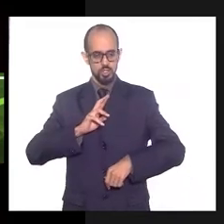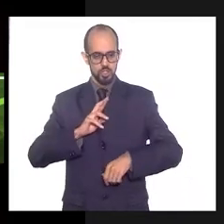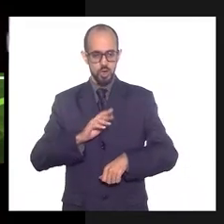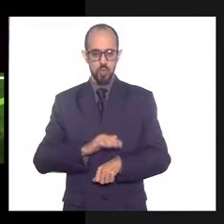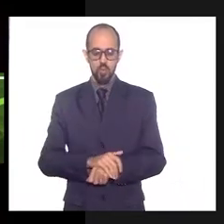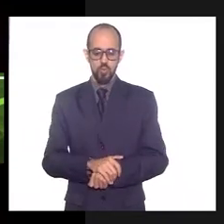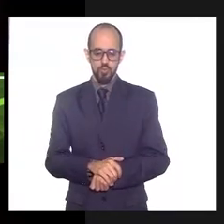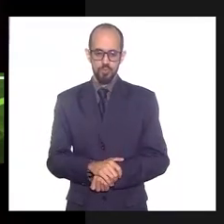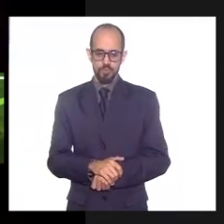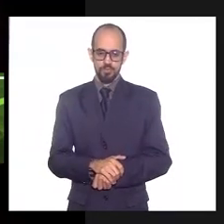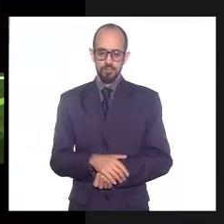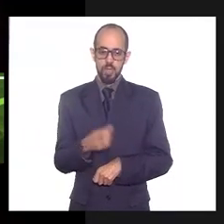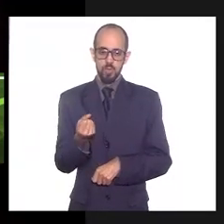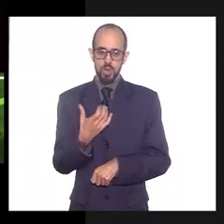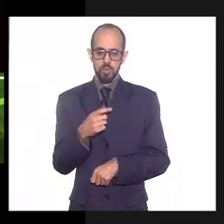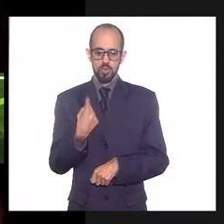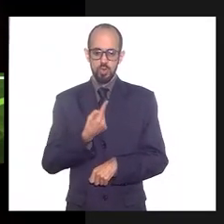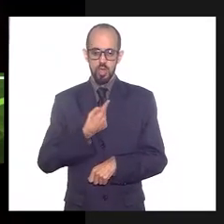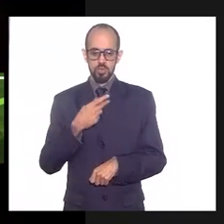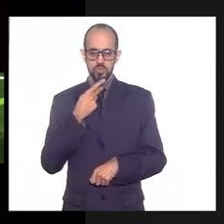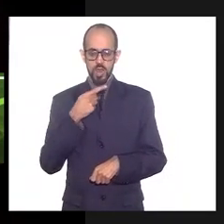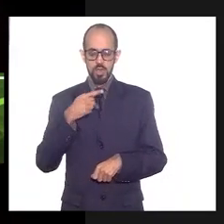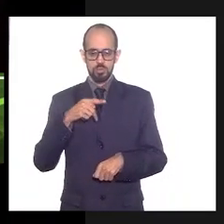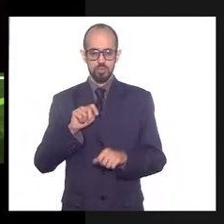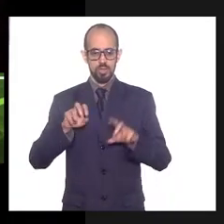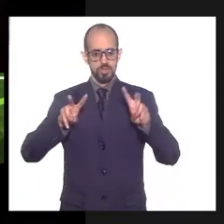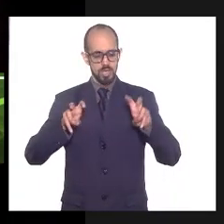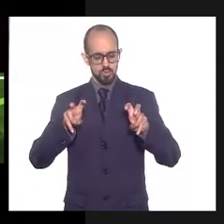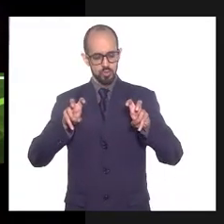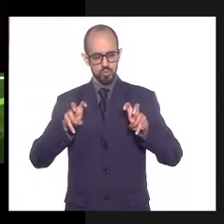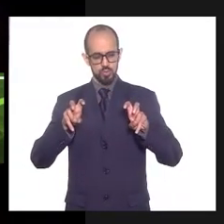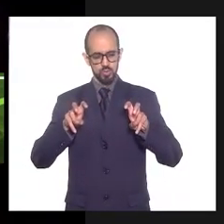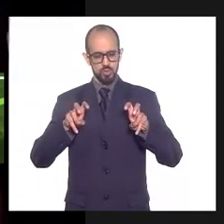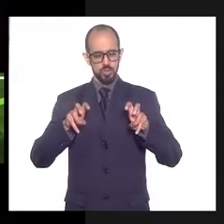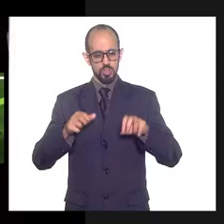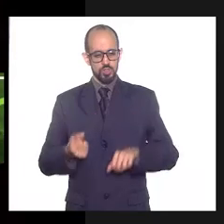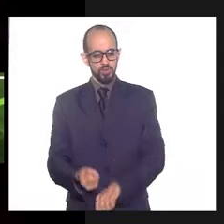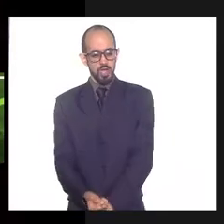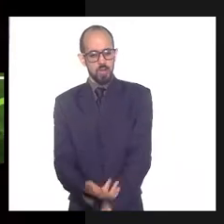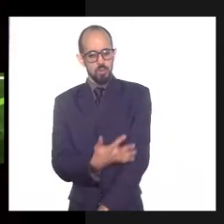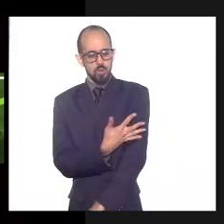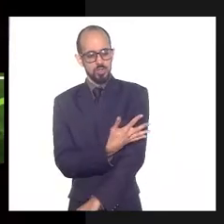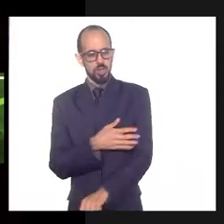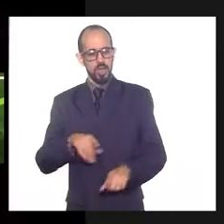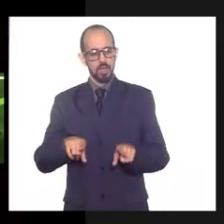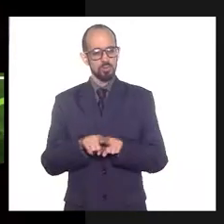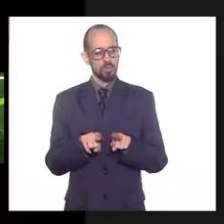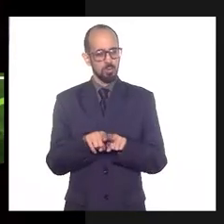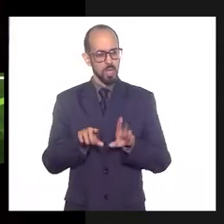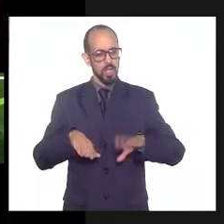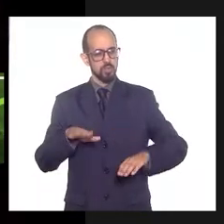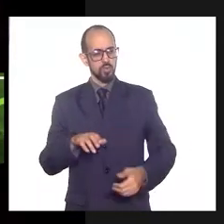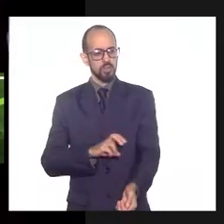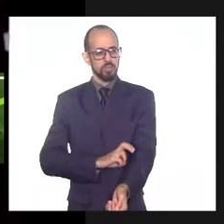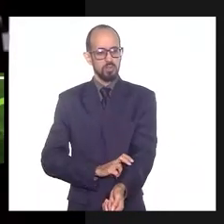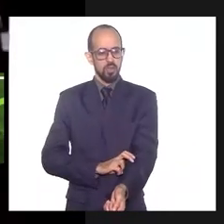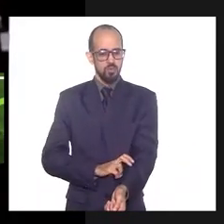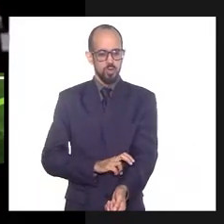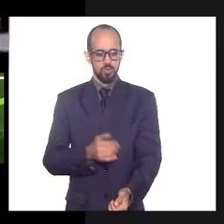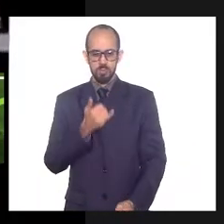bom então quando a gente fala dessas coisas a gente fica além de emocionado ficar exaltado me perdoem